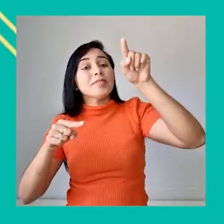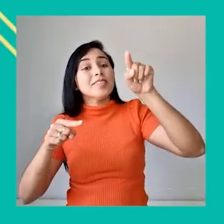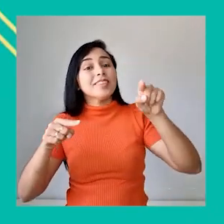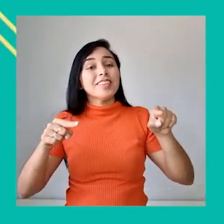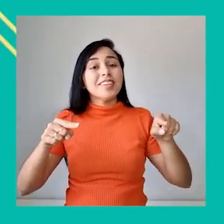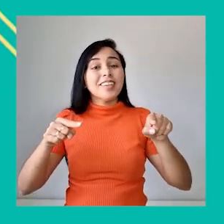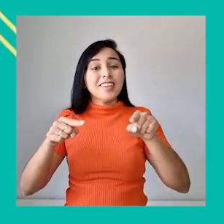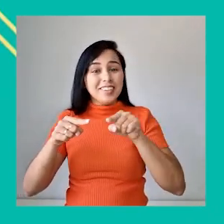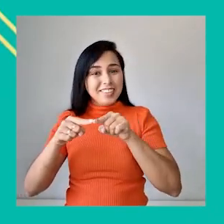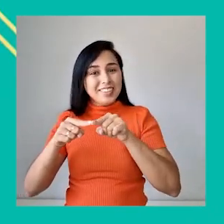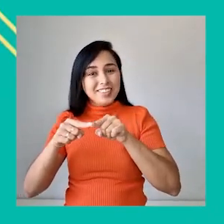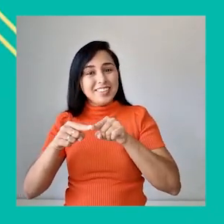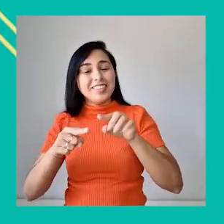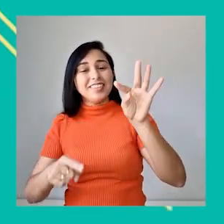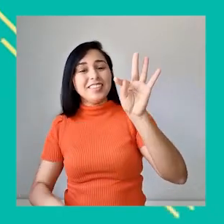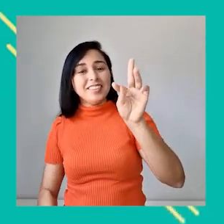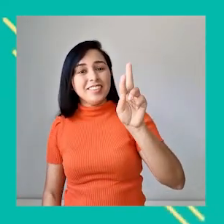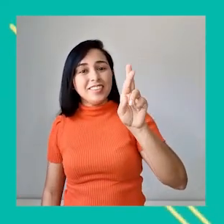Isso, o triângulo.